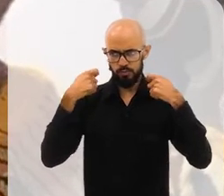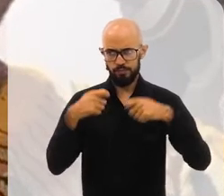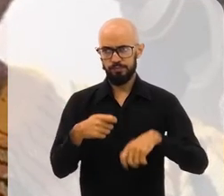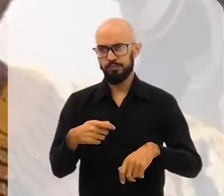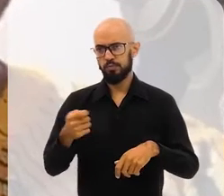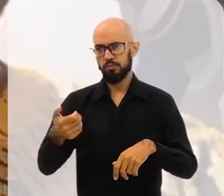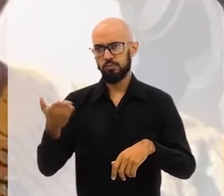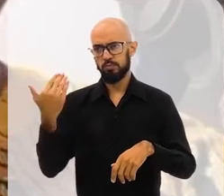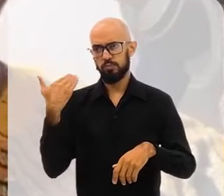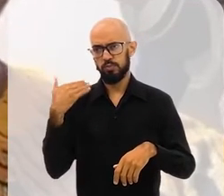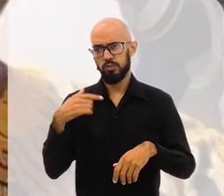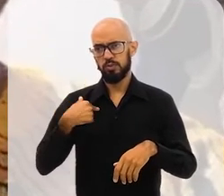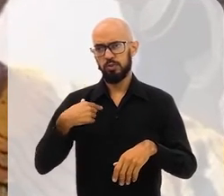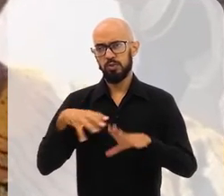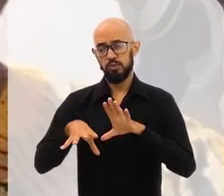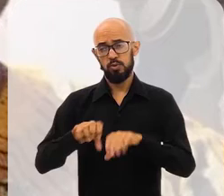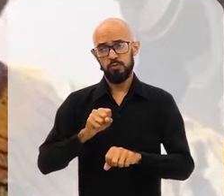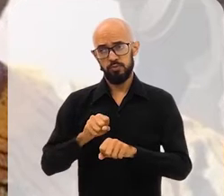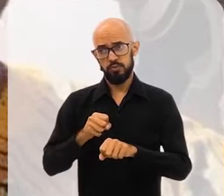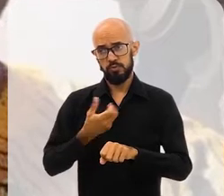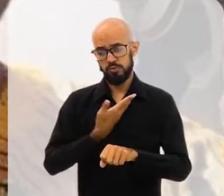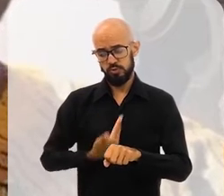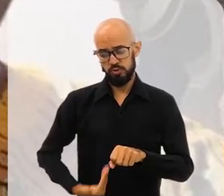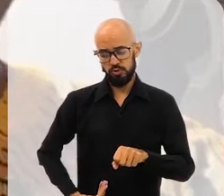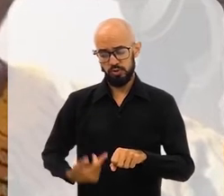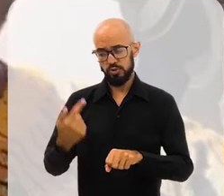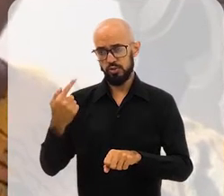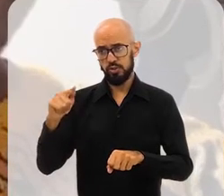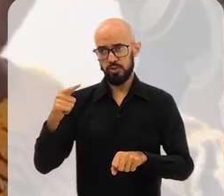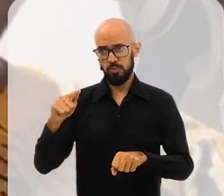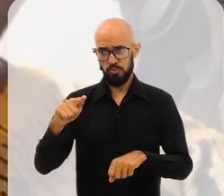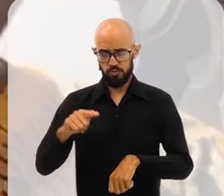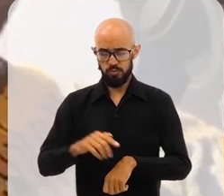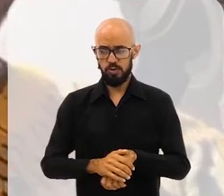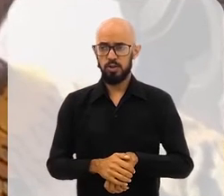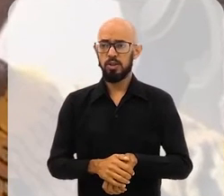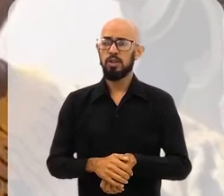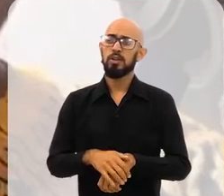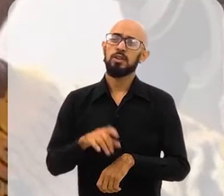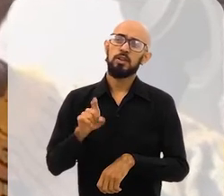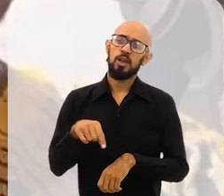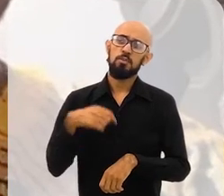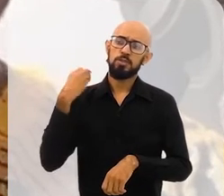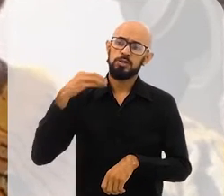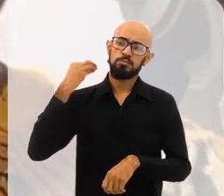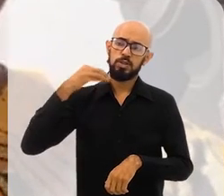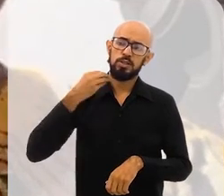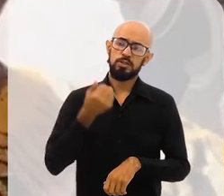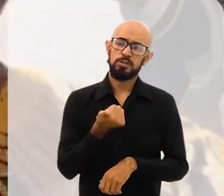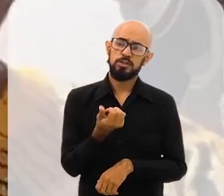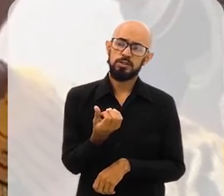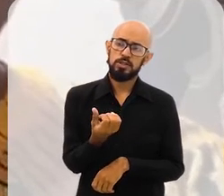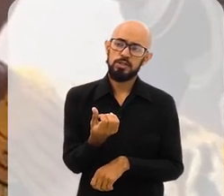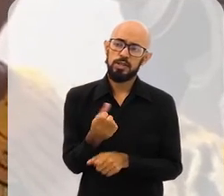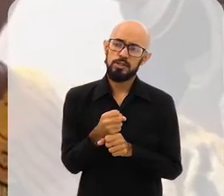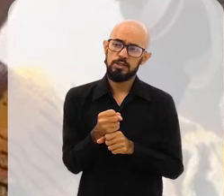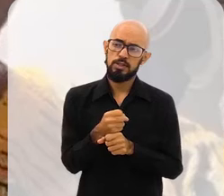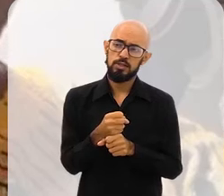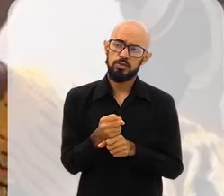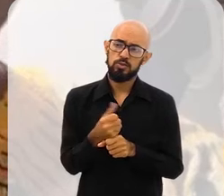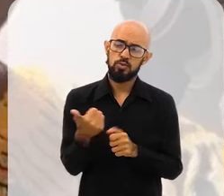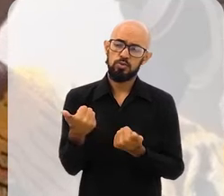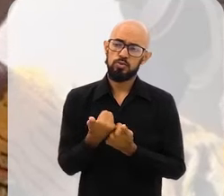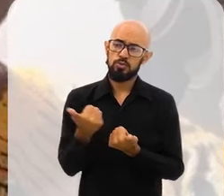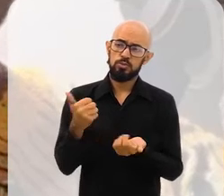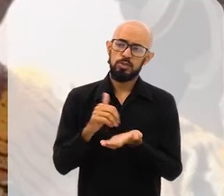agora recentemente é que eu tô no formando em gestão pública depois de uma uma experiência de 16 anos como